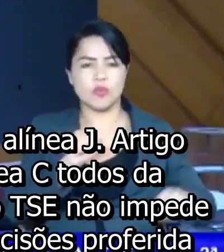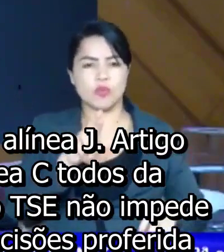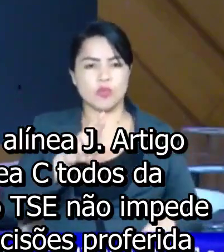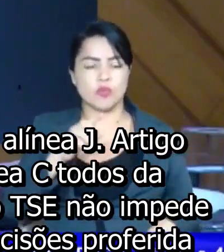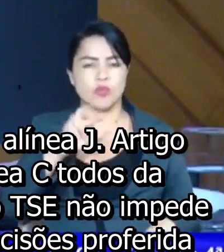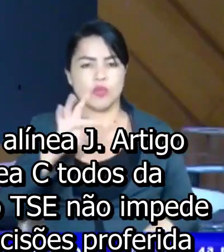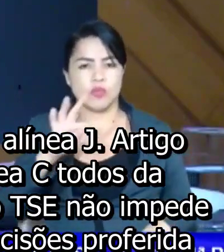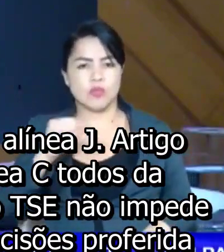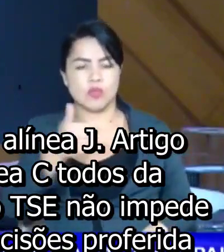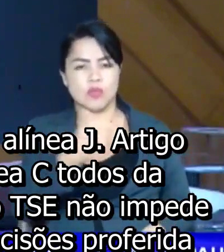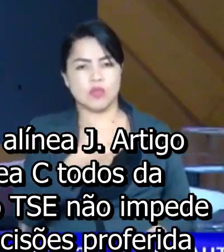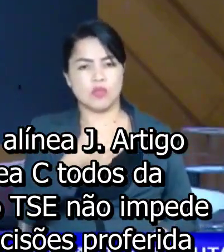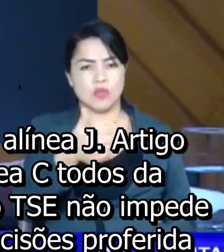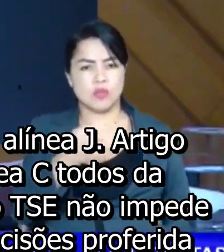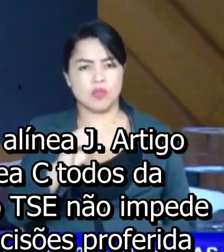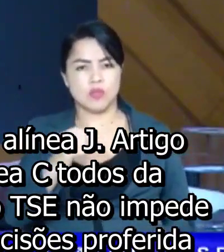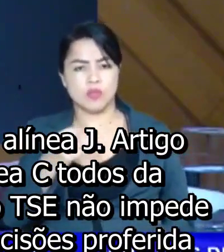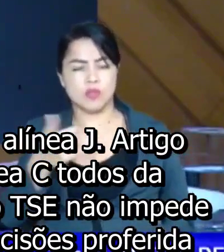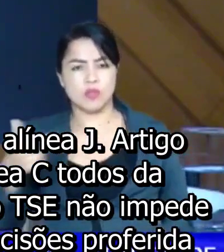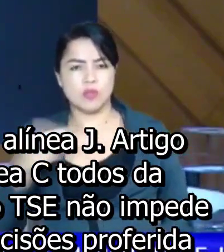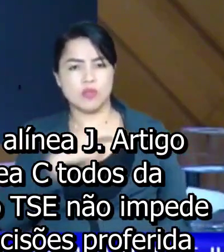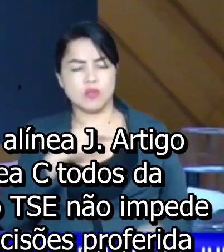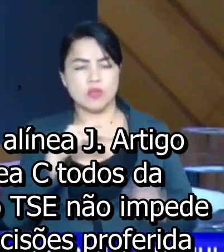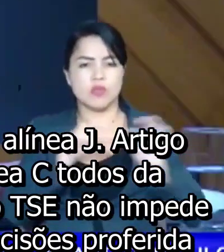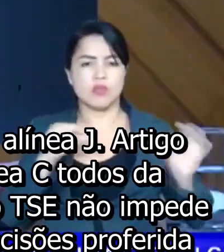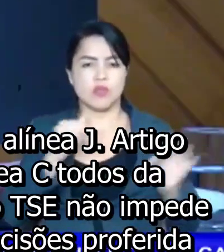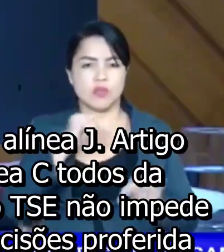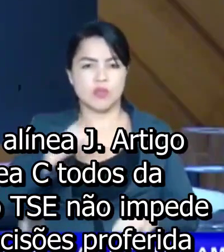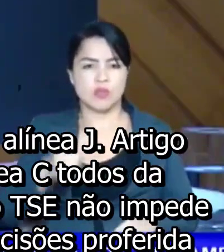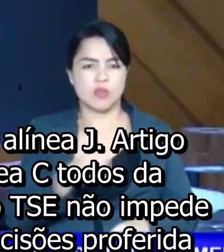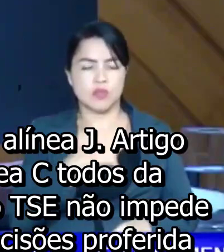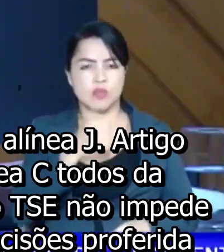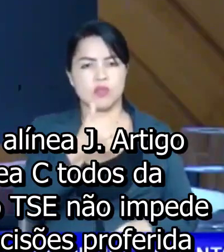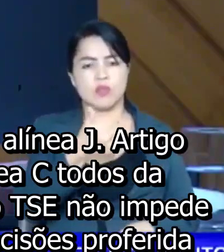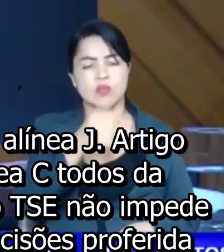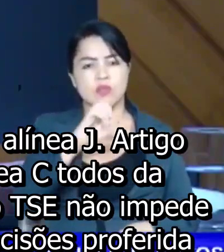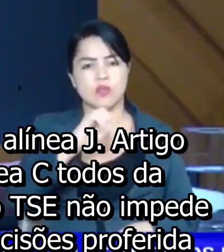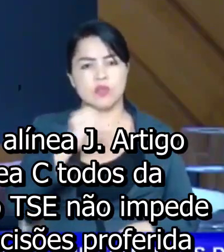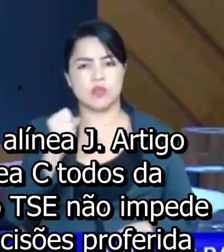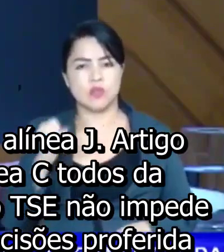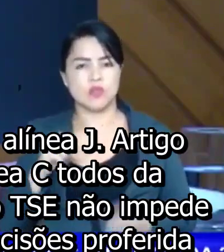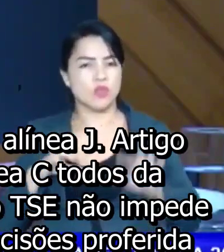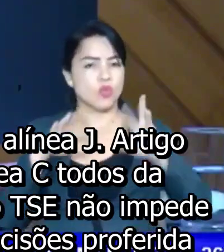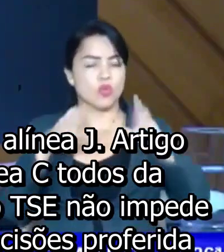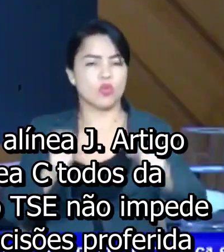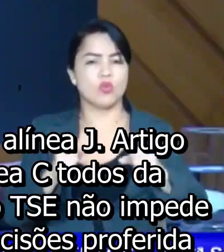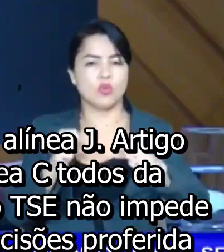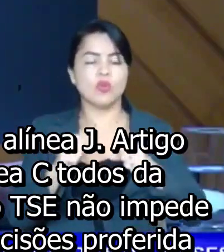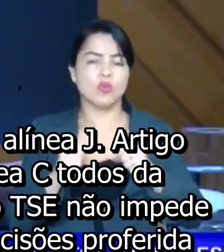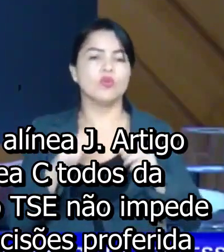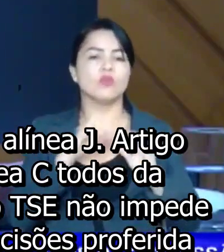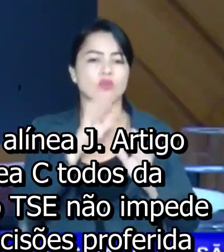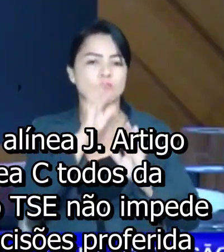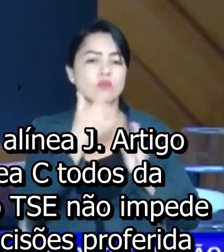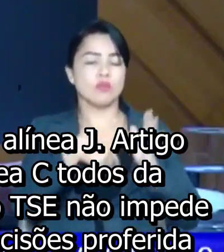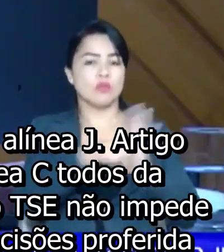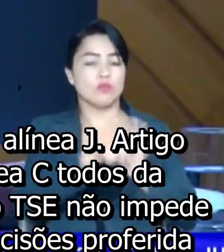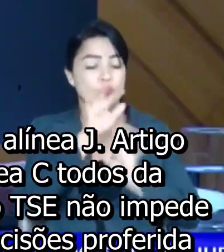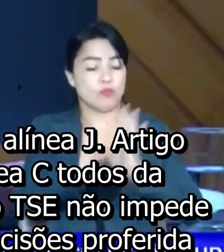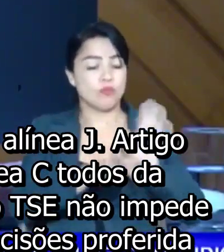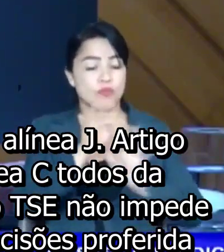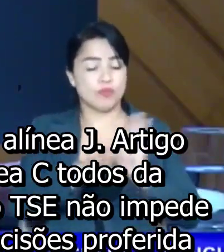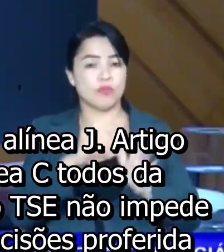J, artigo 105, inciso 1, a linha E, e artigo 108, inciso 1, a linha C, todos da Constituição. Argumentou que a